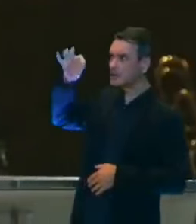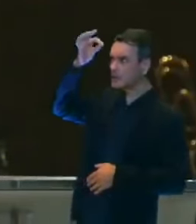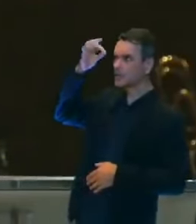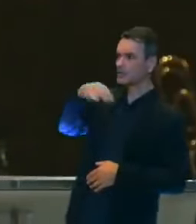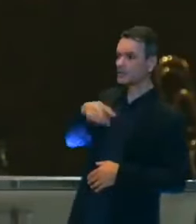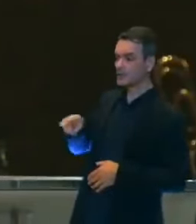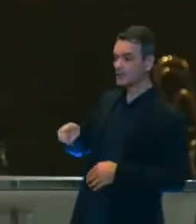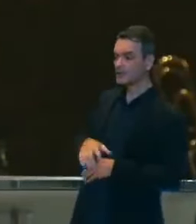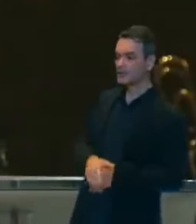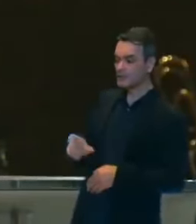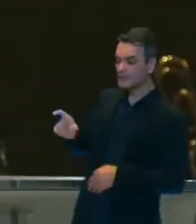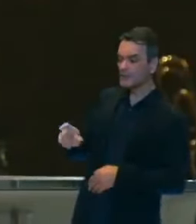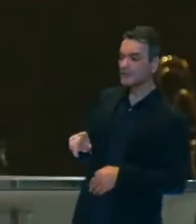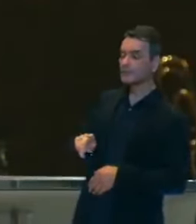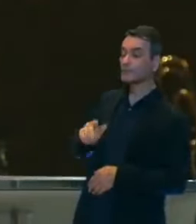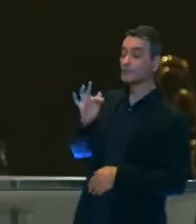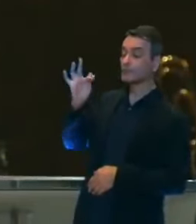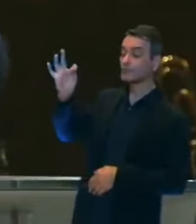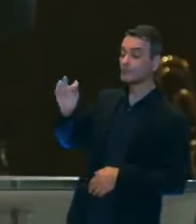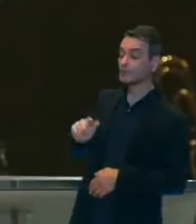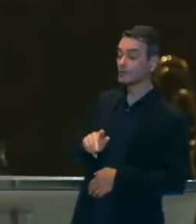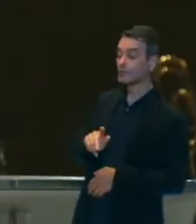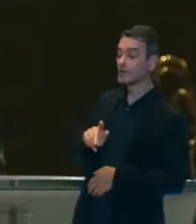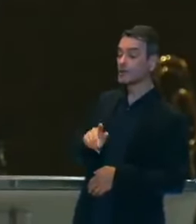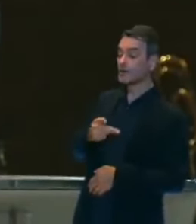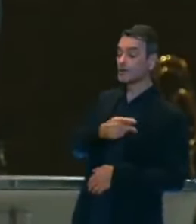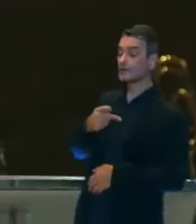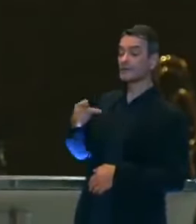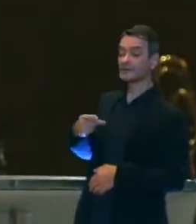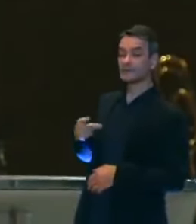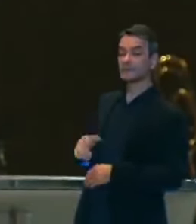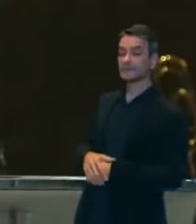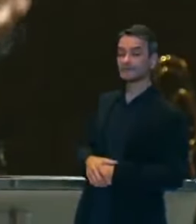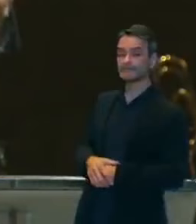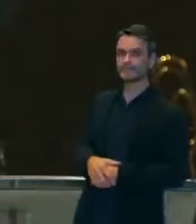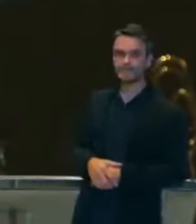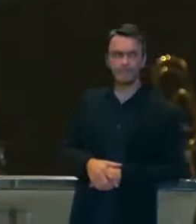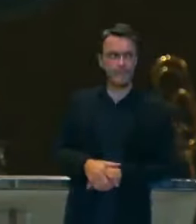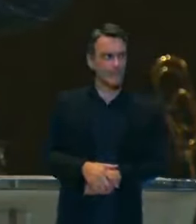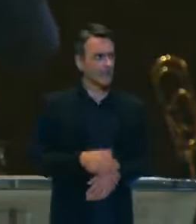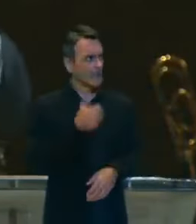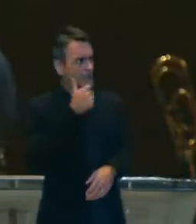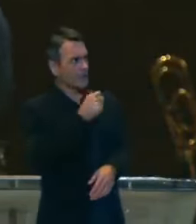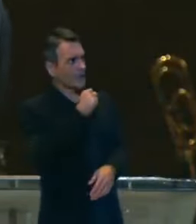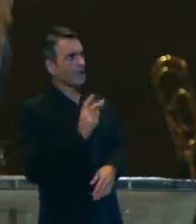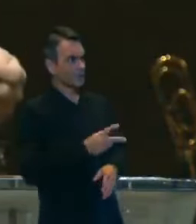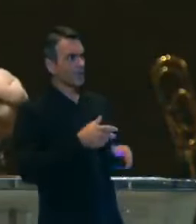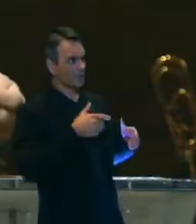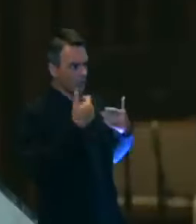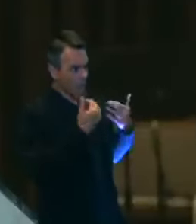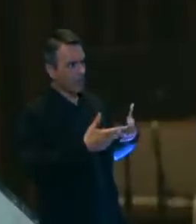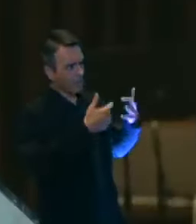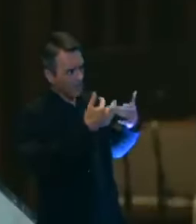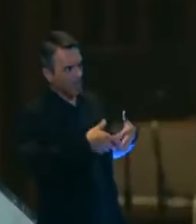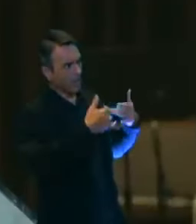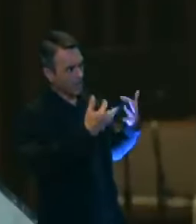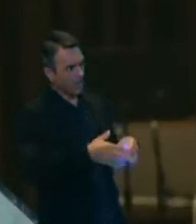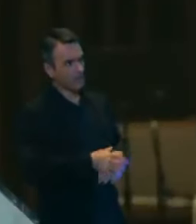virar pastor. E ela falando: olha só, ele vai e faz isso e faz aquilo, esse menino vai virar um